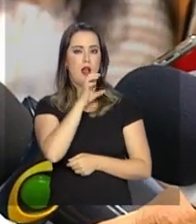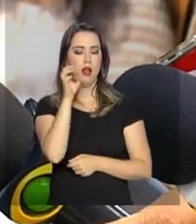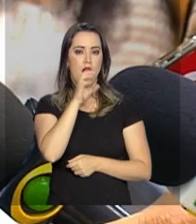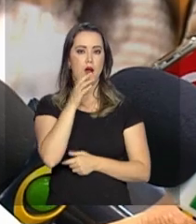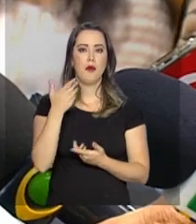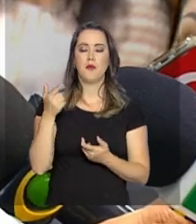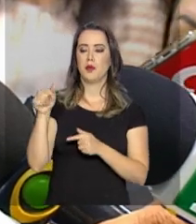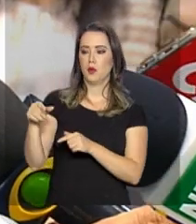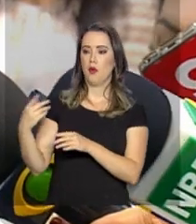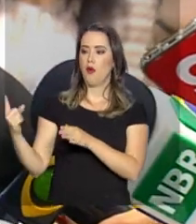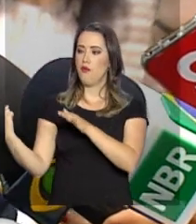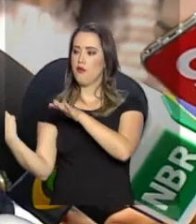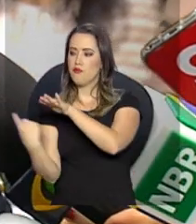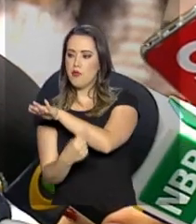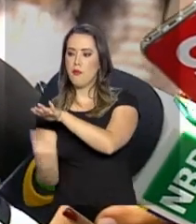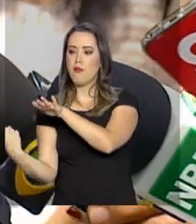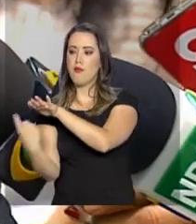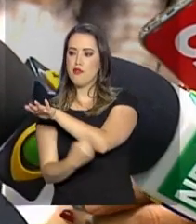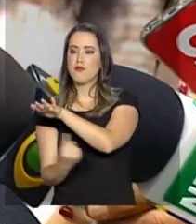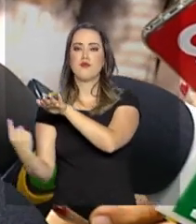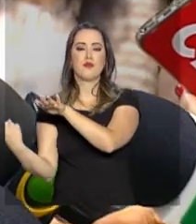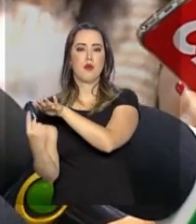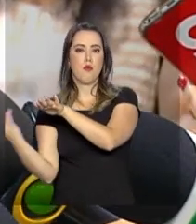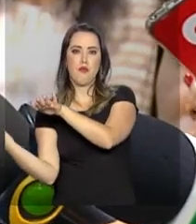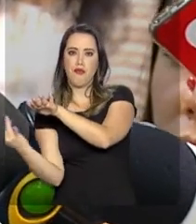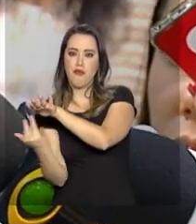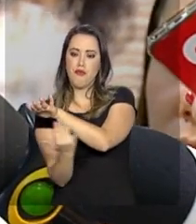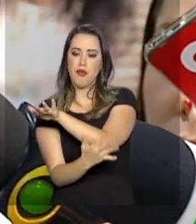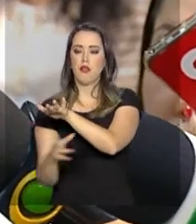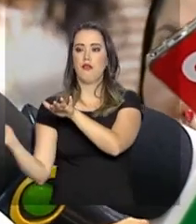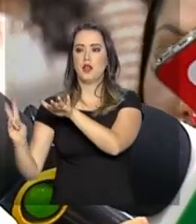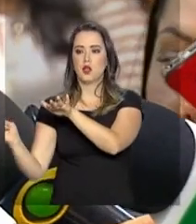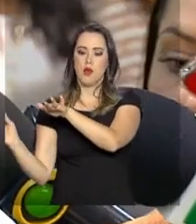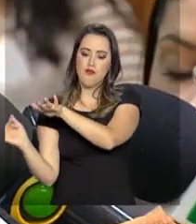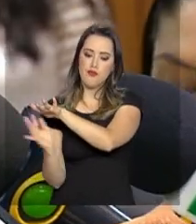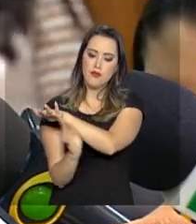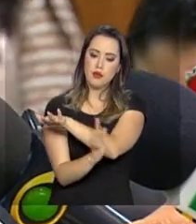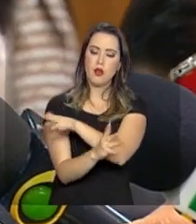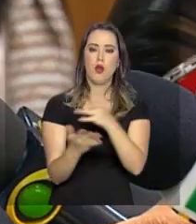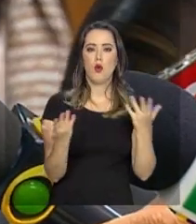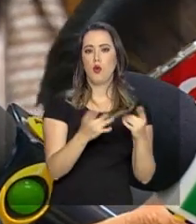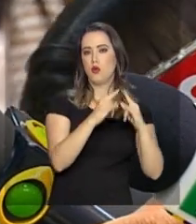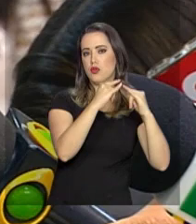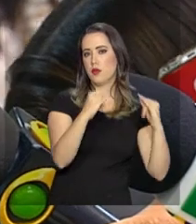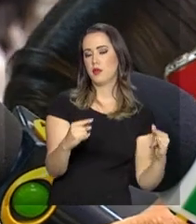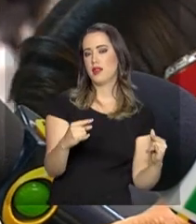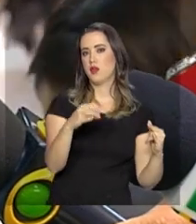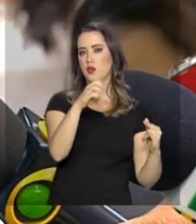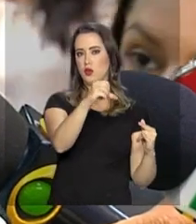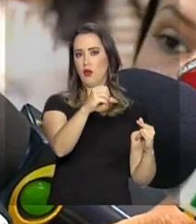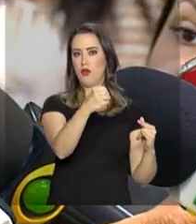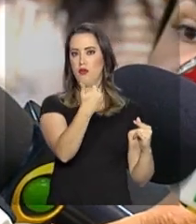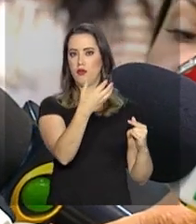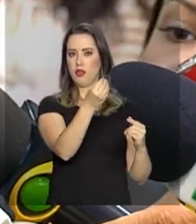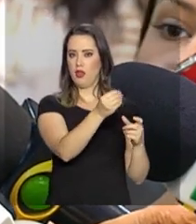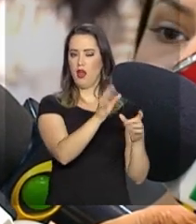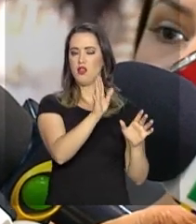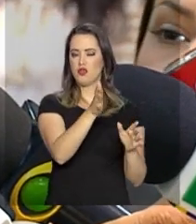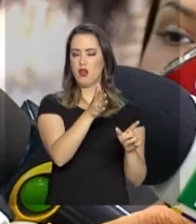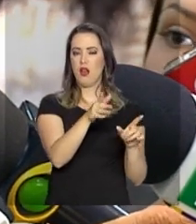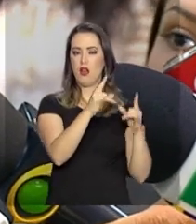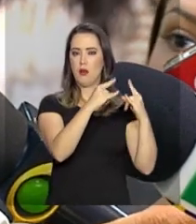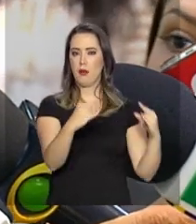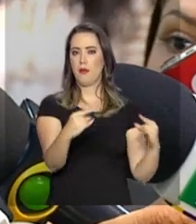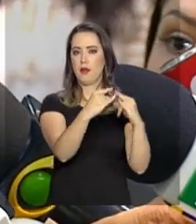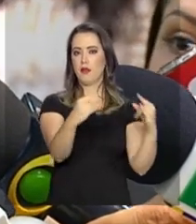interiorização, não permitir que os abrigos, que hoje já chegam a 10, 9 estão feitos, um está sendo inaugurado e